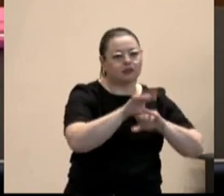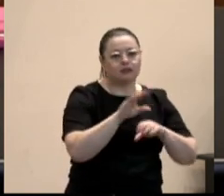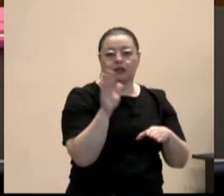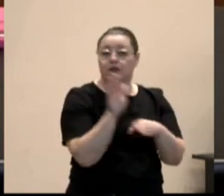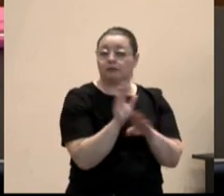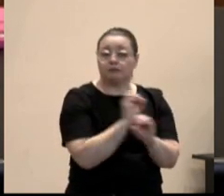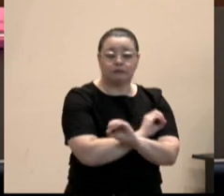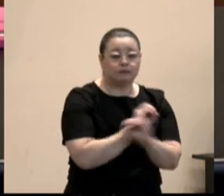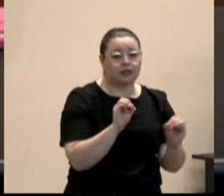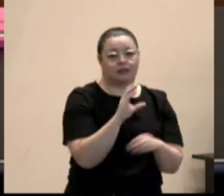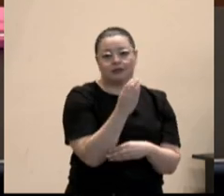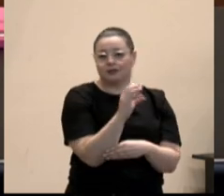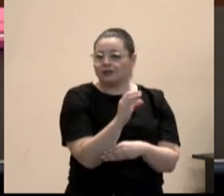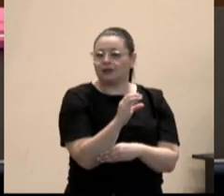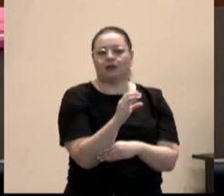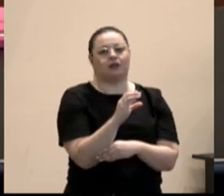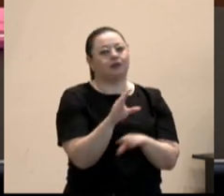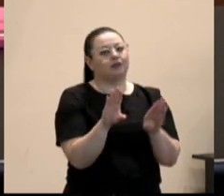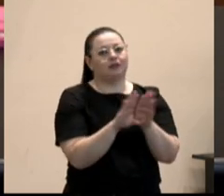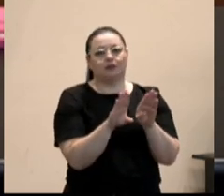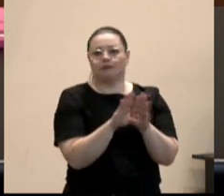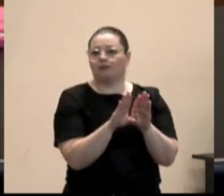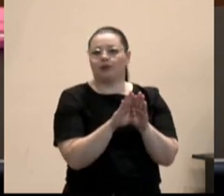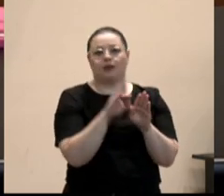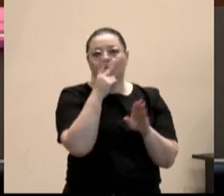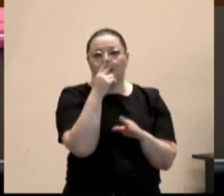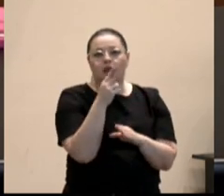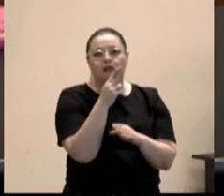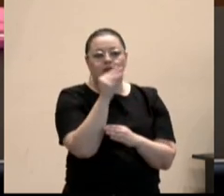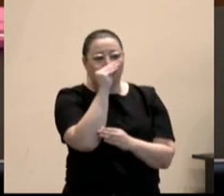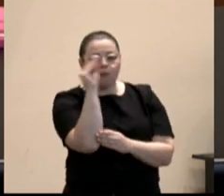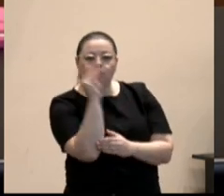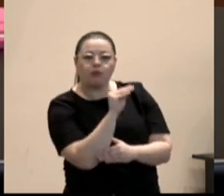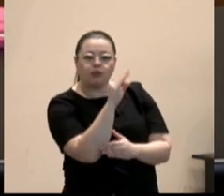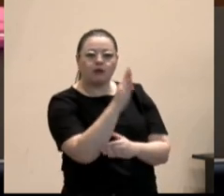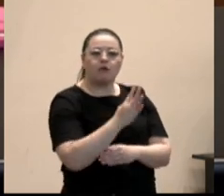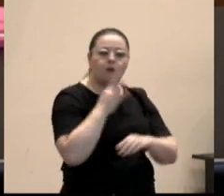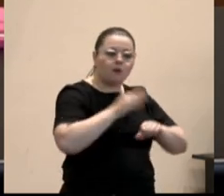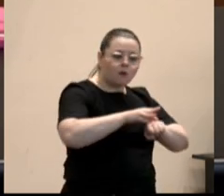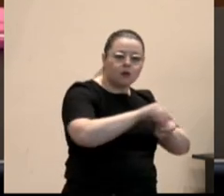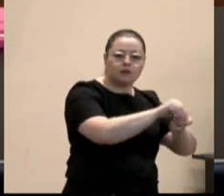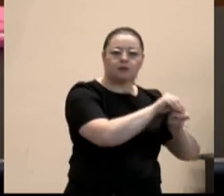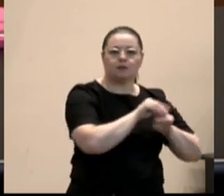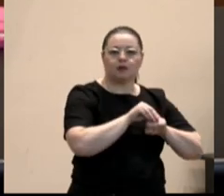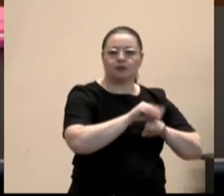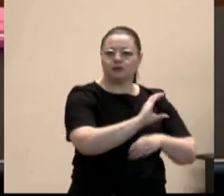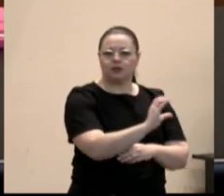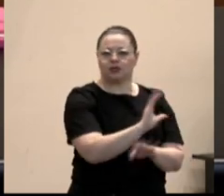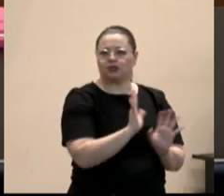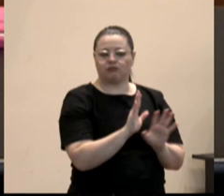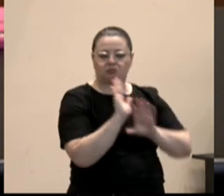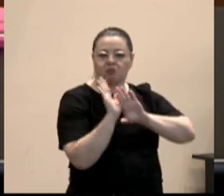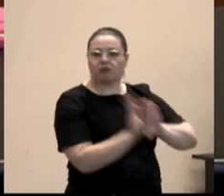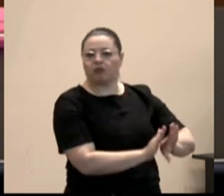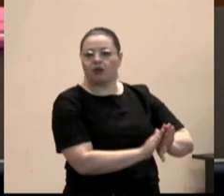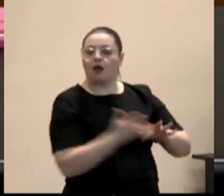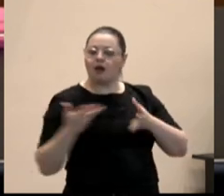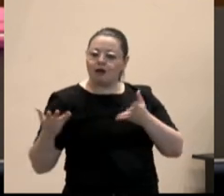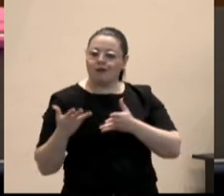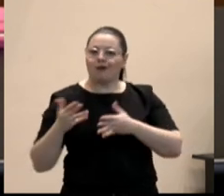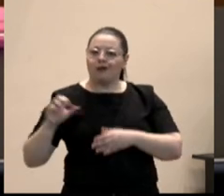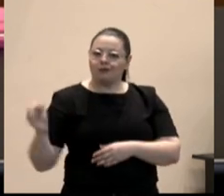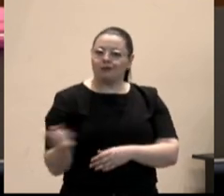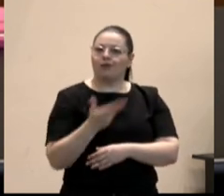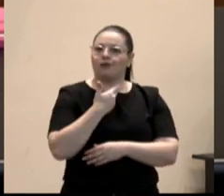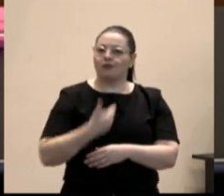e descaso e desvalorização do conhecimento científico, estamos num momento oportuno para que isso, de fato, se